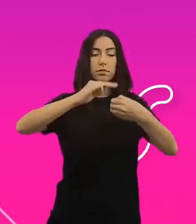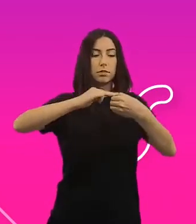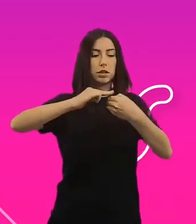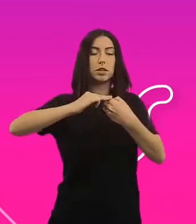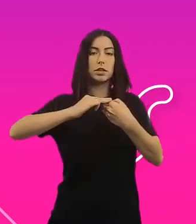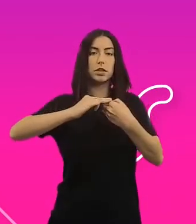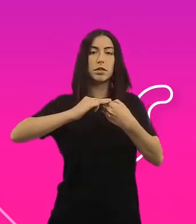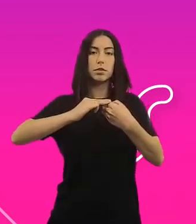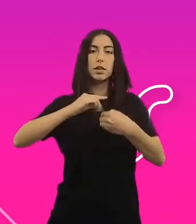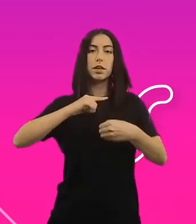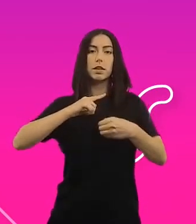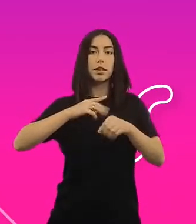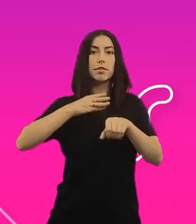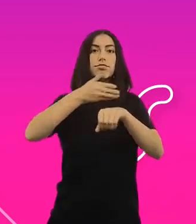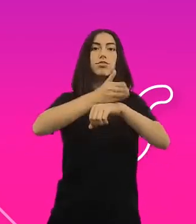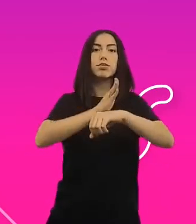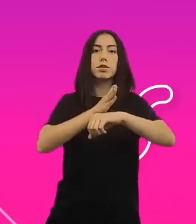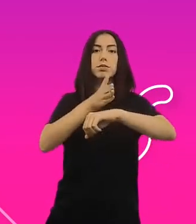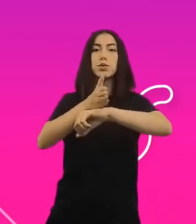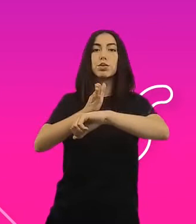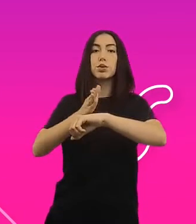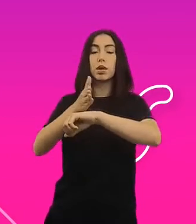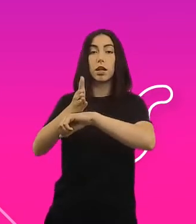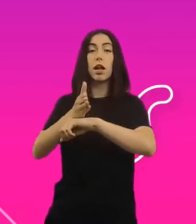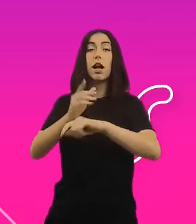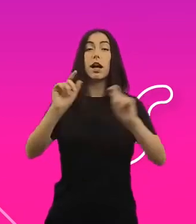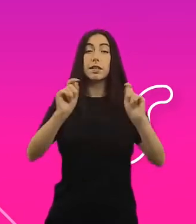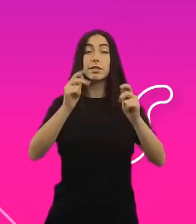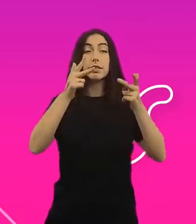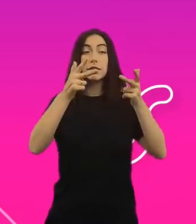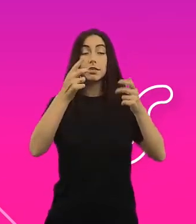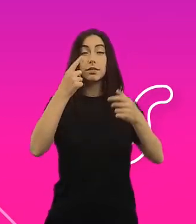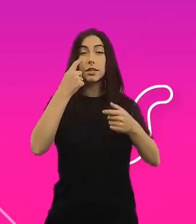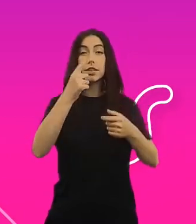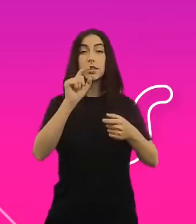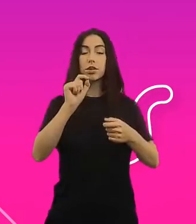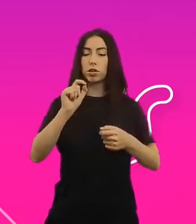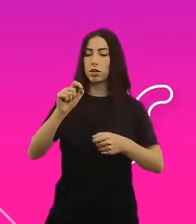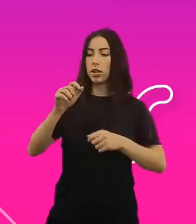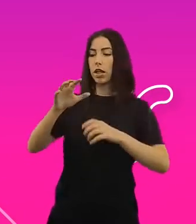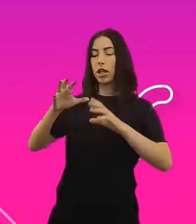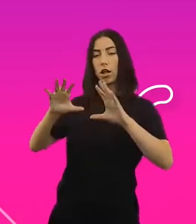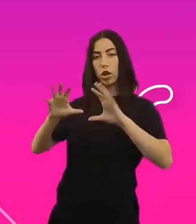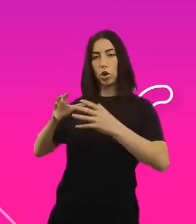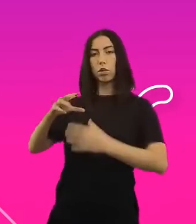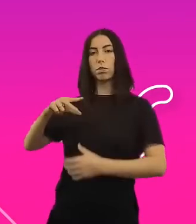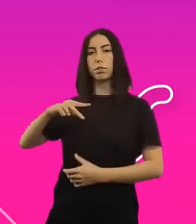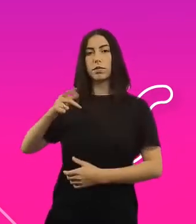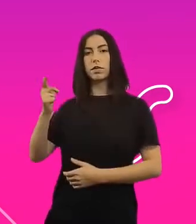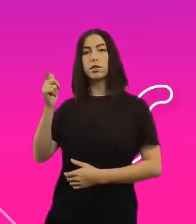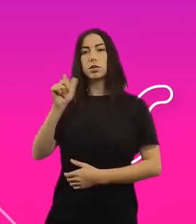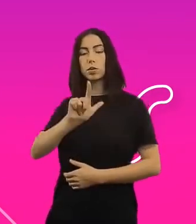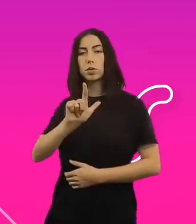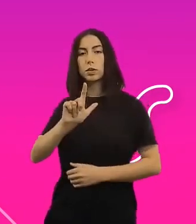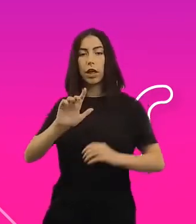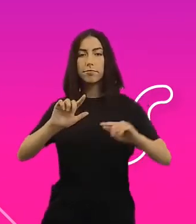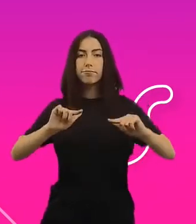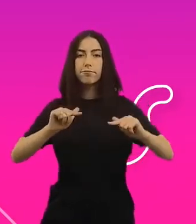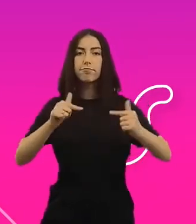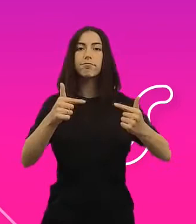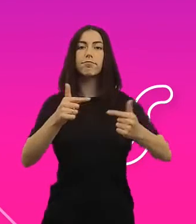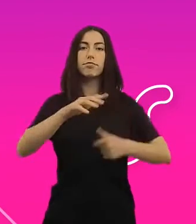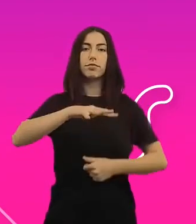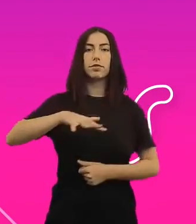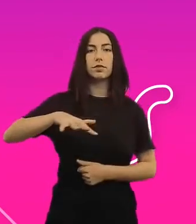iniciativa privada pode, sim, trabalhar na sua zona de atuação, né? Na sua região, que está do lado